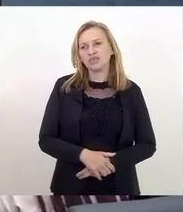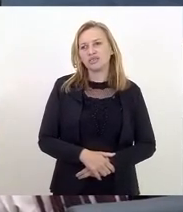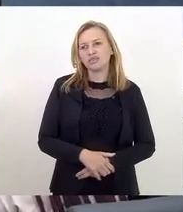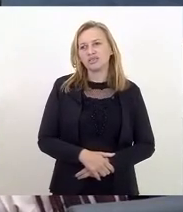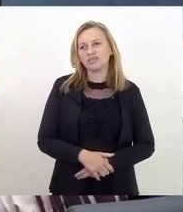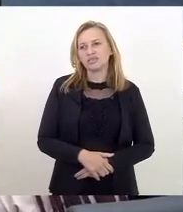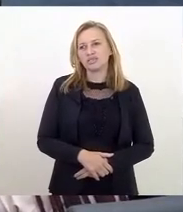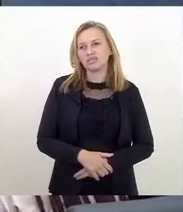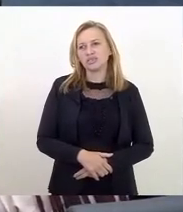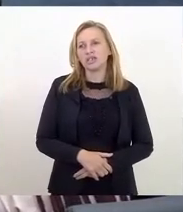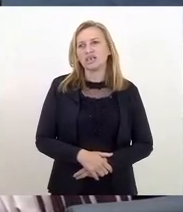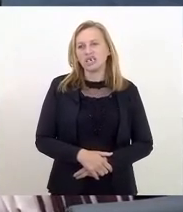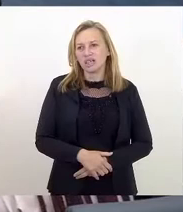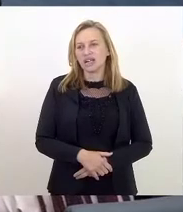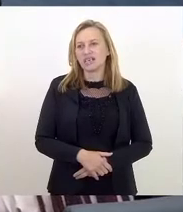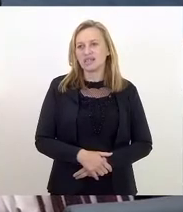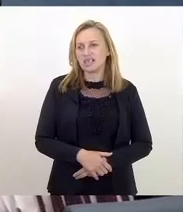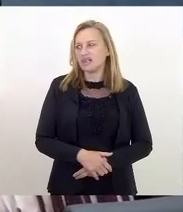Obrigado.